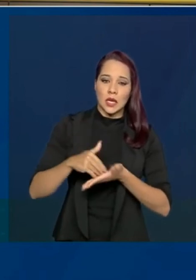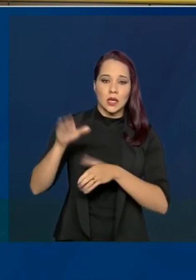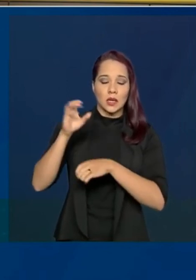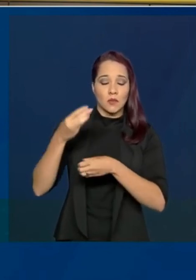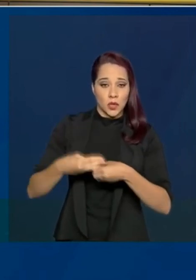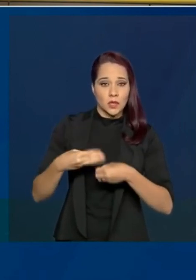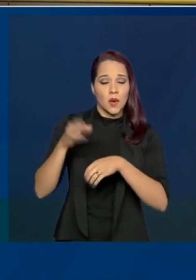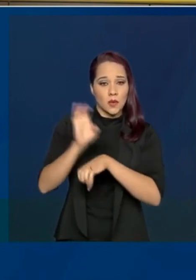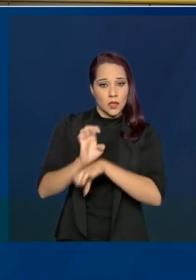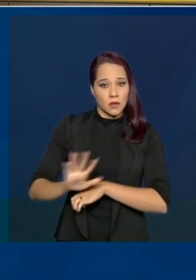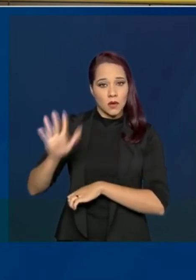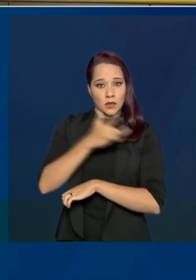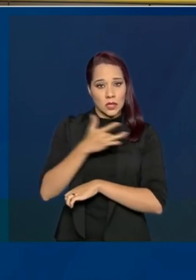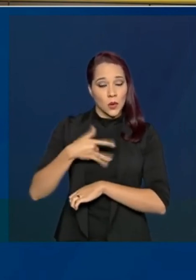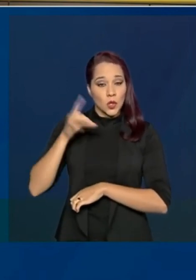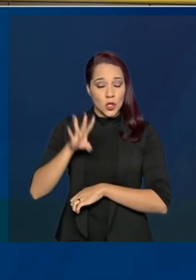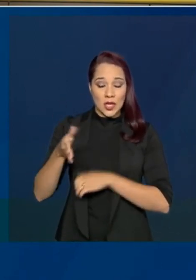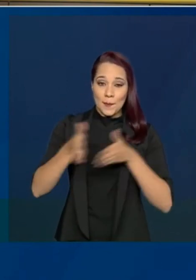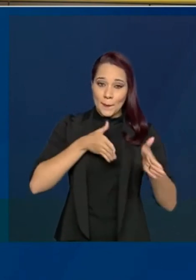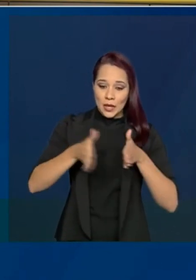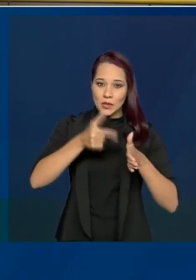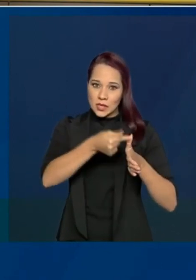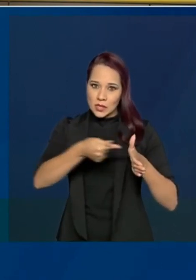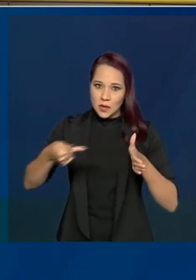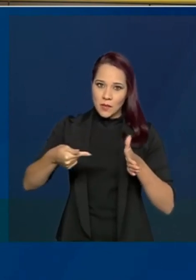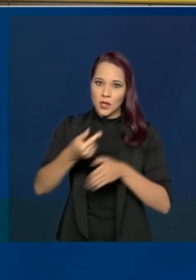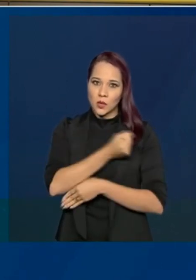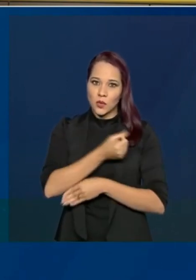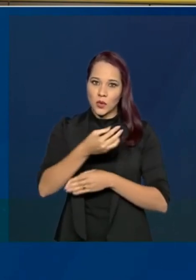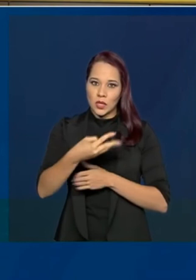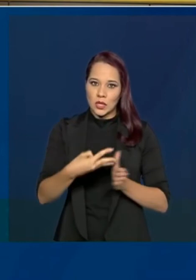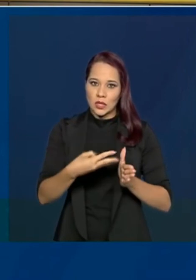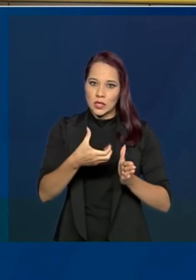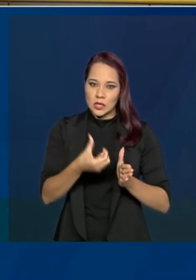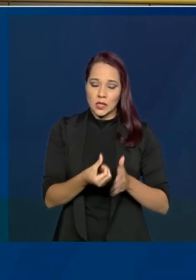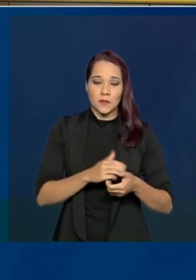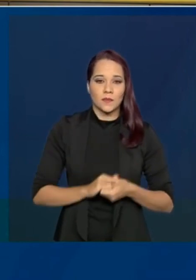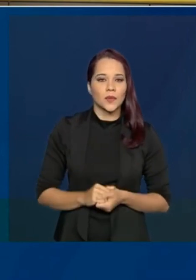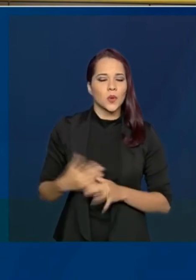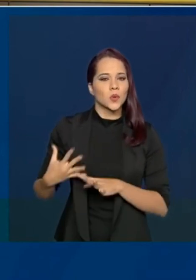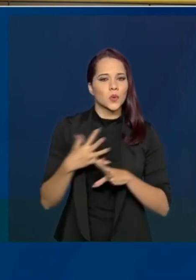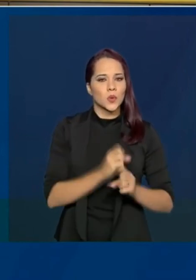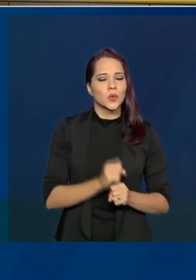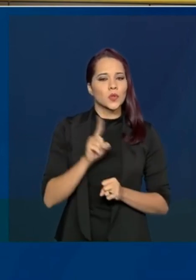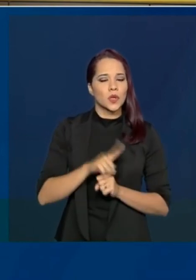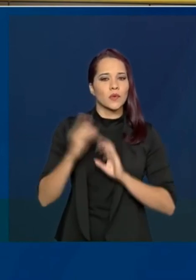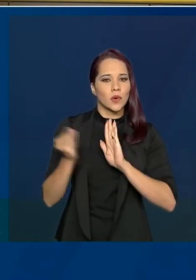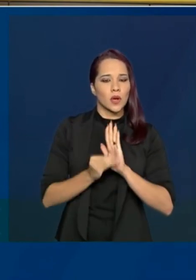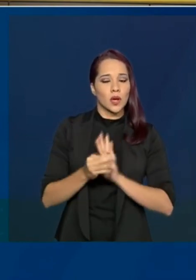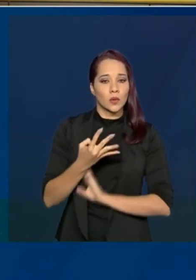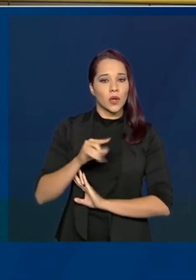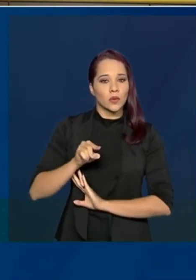municipais e estaduais de saúde dentro dessa semana epidemiológica 36. O total já foi colocado, 4